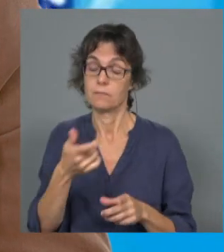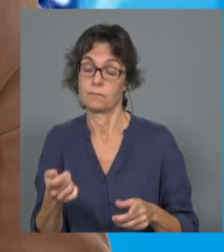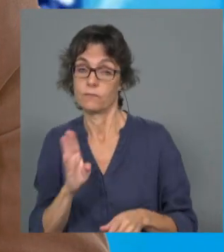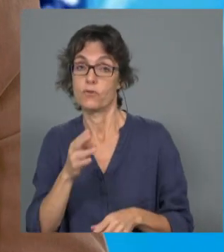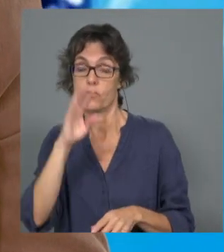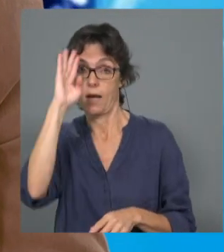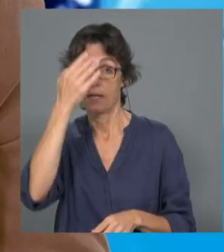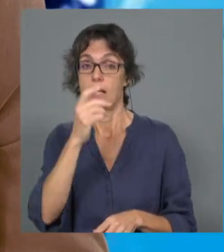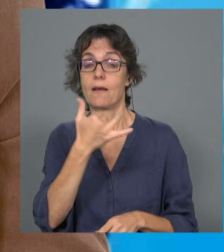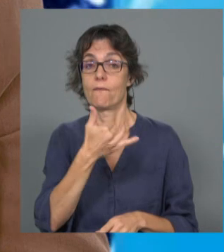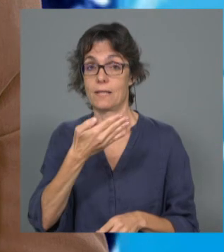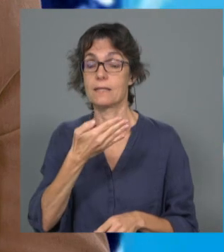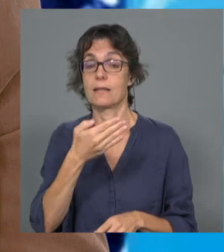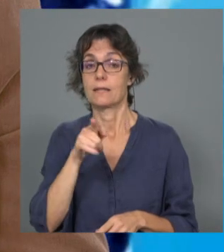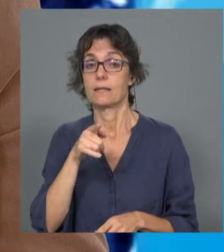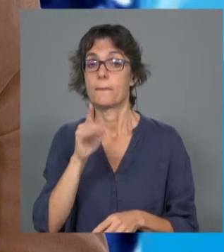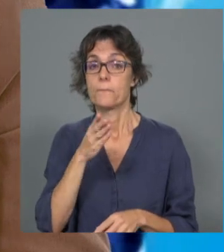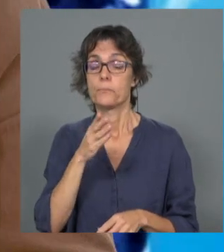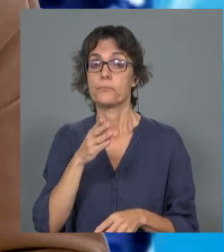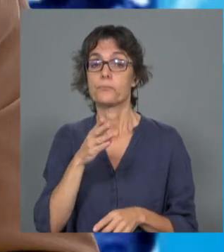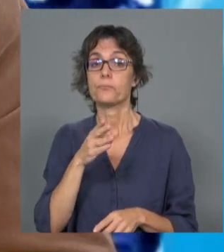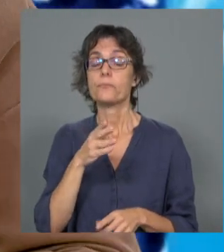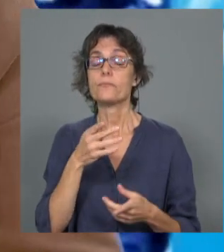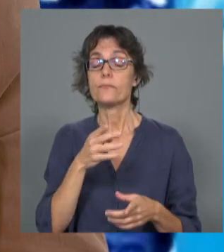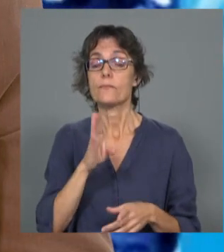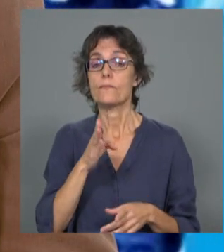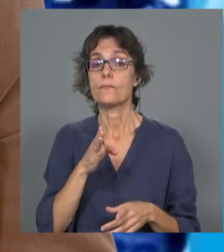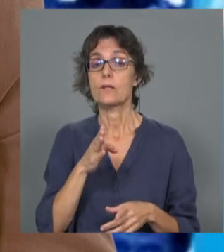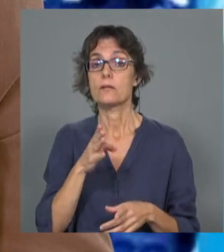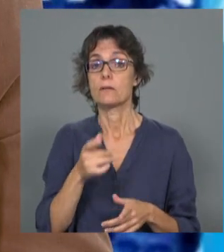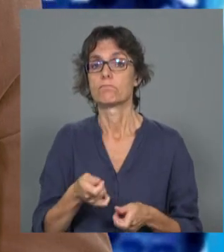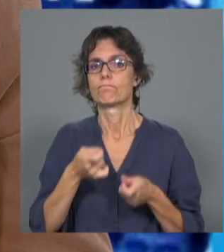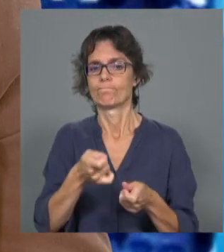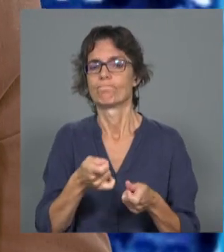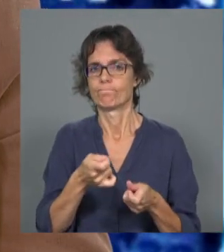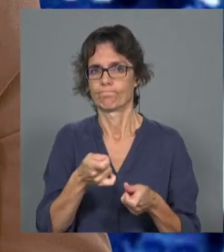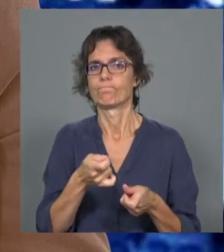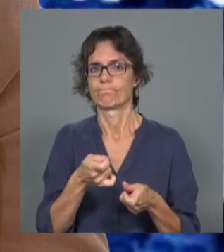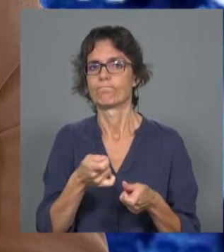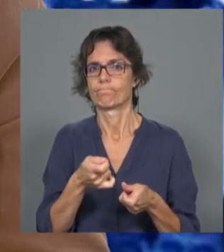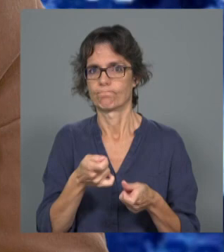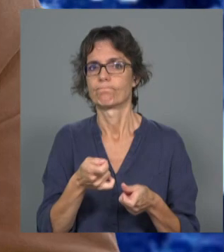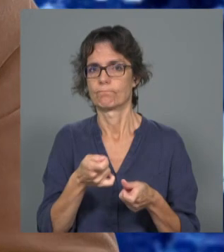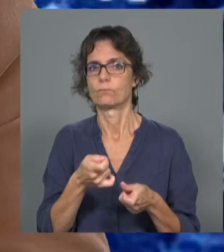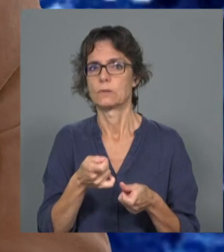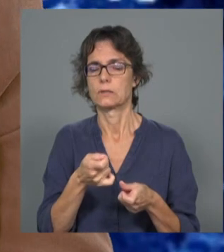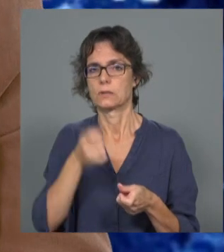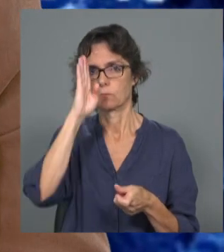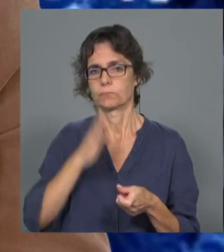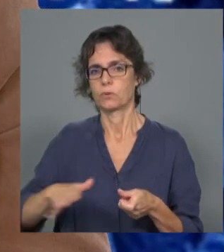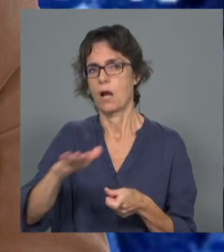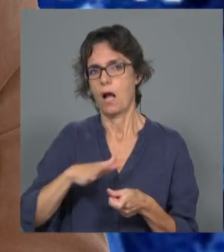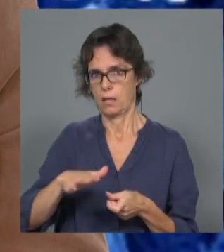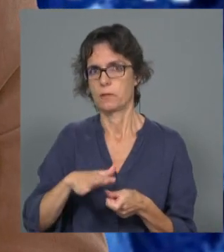fevereiro, o chanceler Scholz duplicou, no fundo, os seus fundos. Sabemos que vai